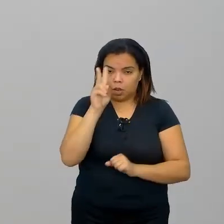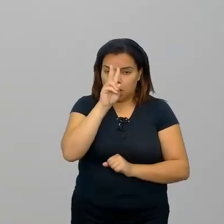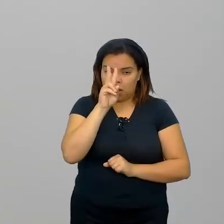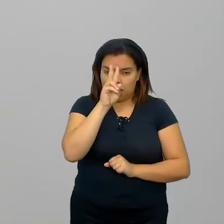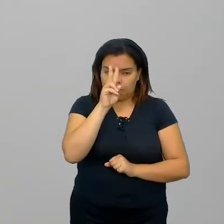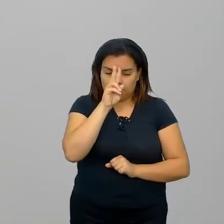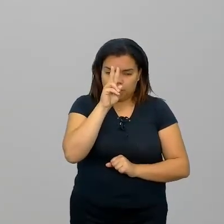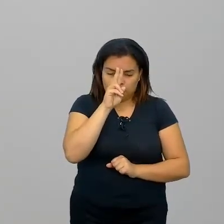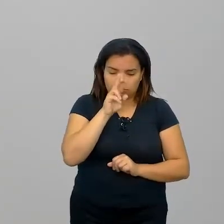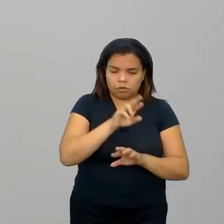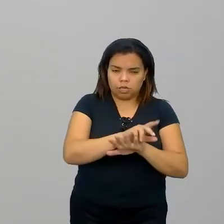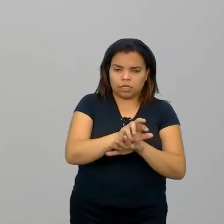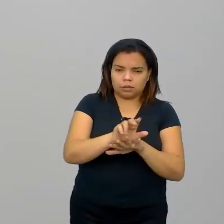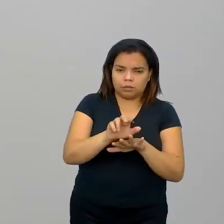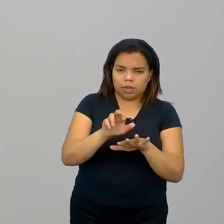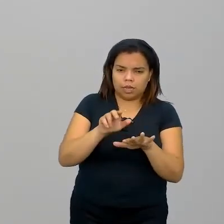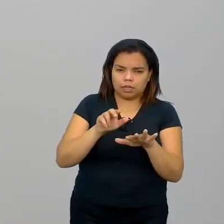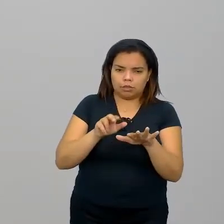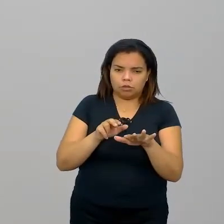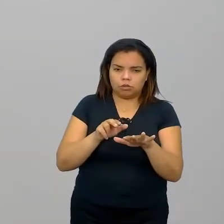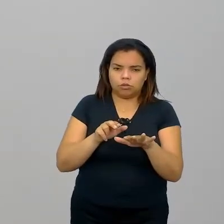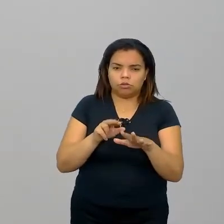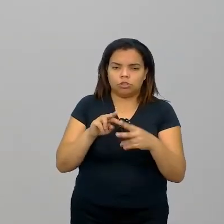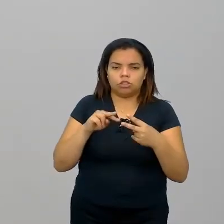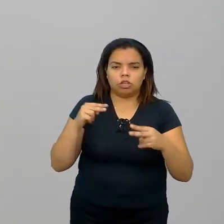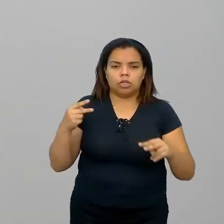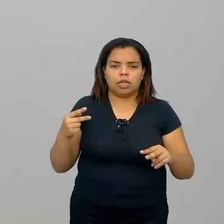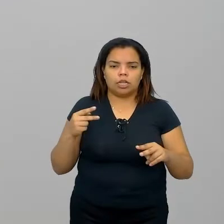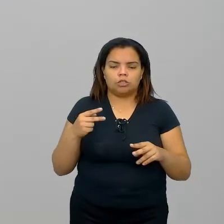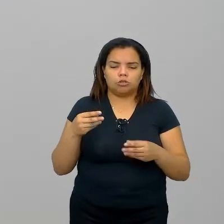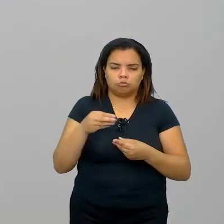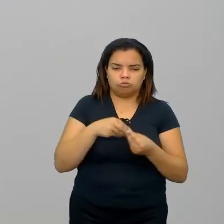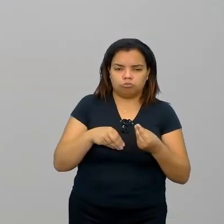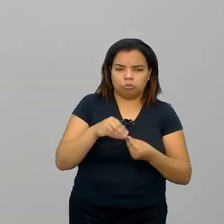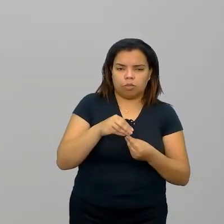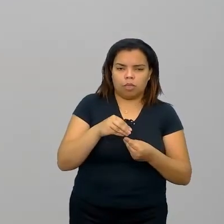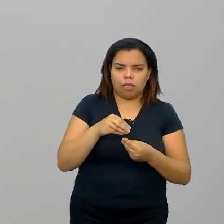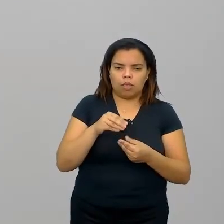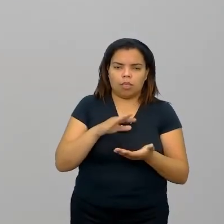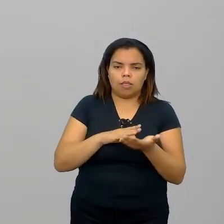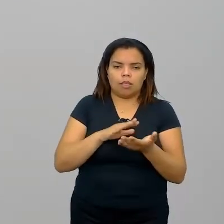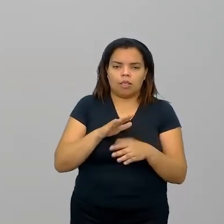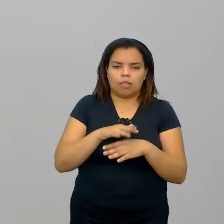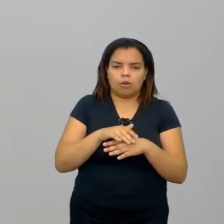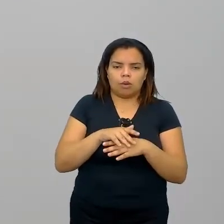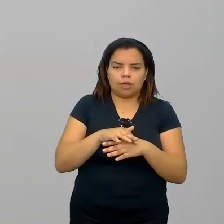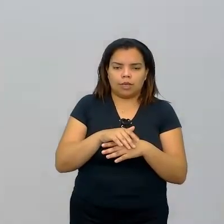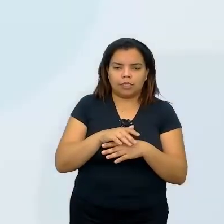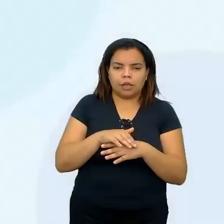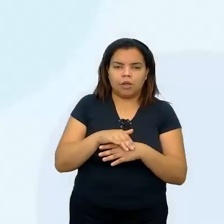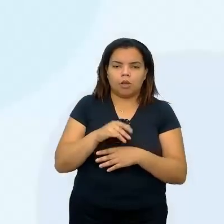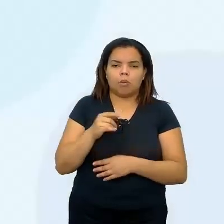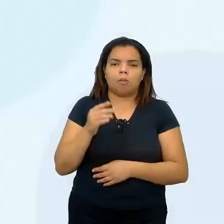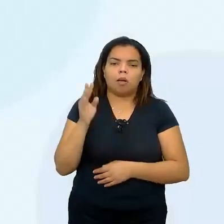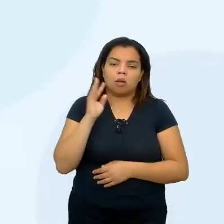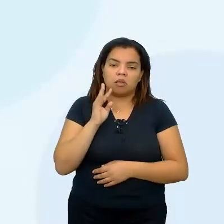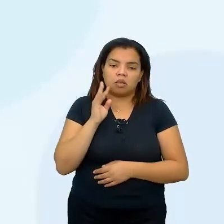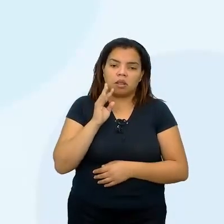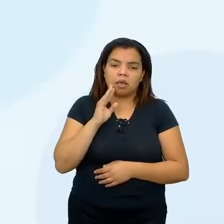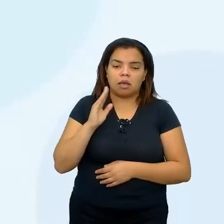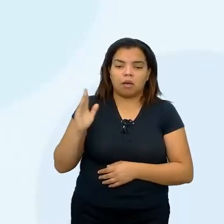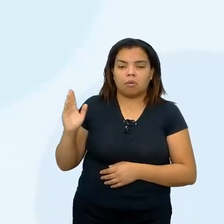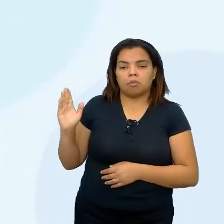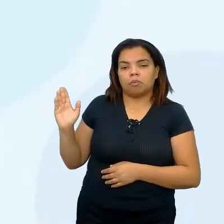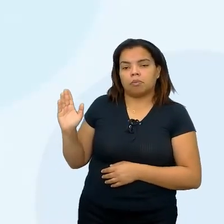pouquinho dos aspectos genéticos envolvidos nessa doença. E aí, uma coisa interessante, olha só, vai passar aí para vocês